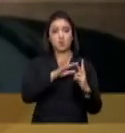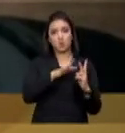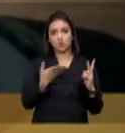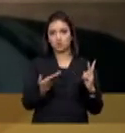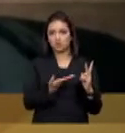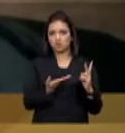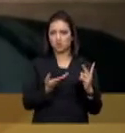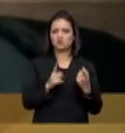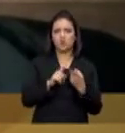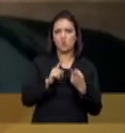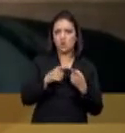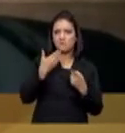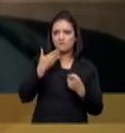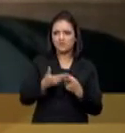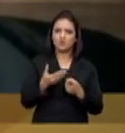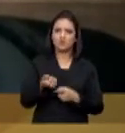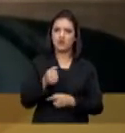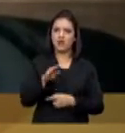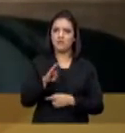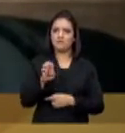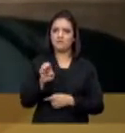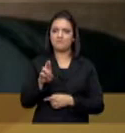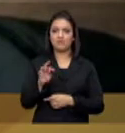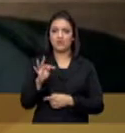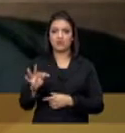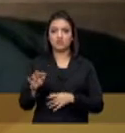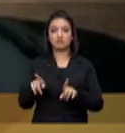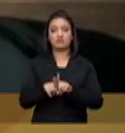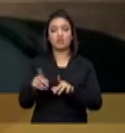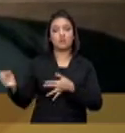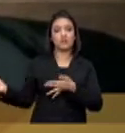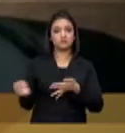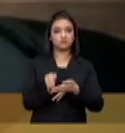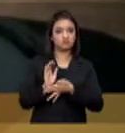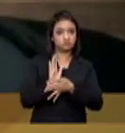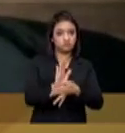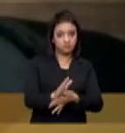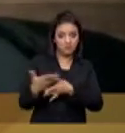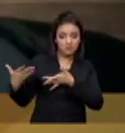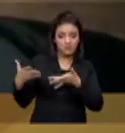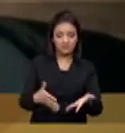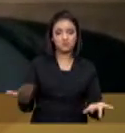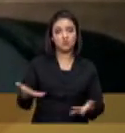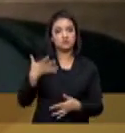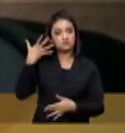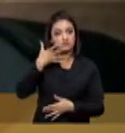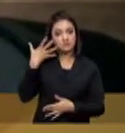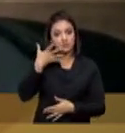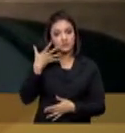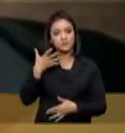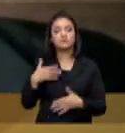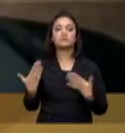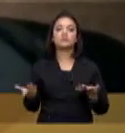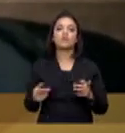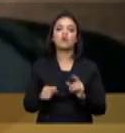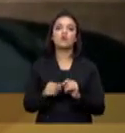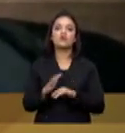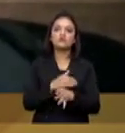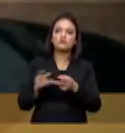pelos amigos da corte que compareceram aos autos, assim eu faço